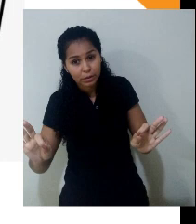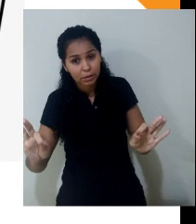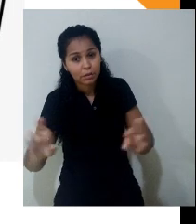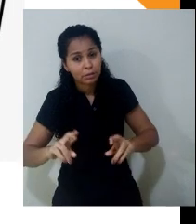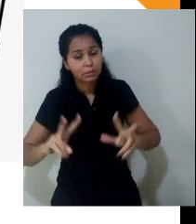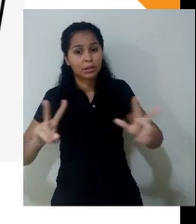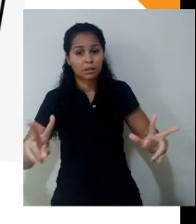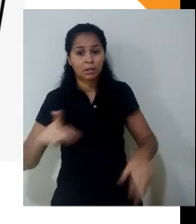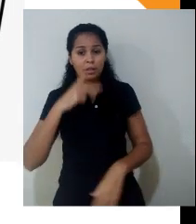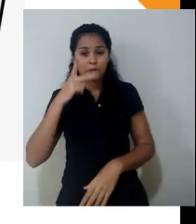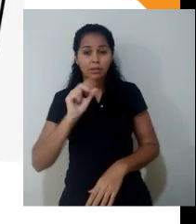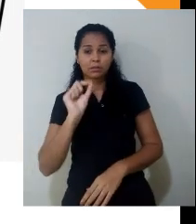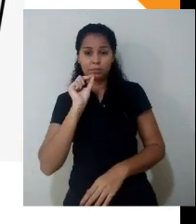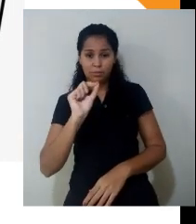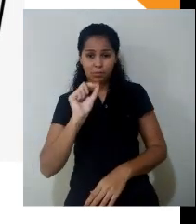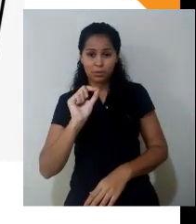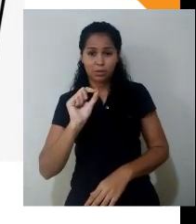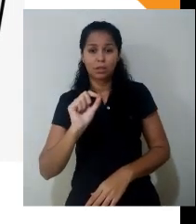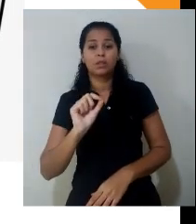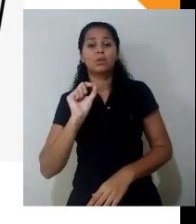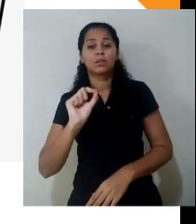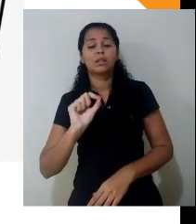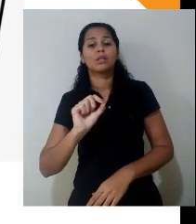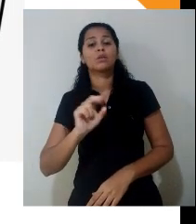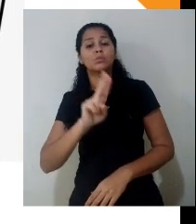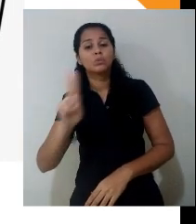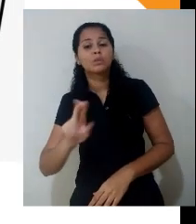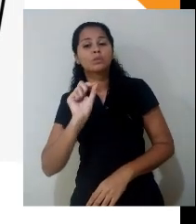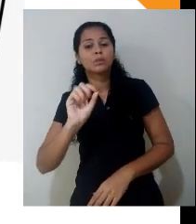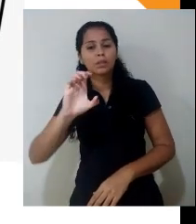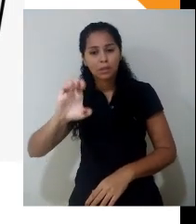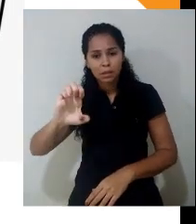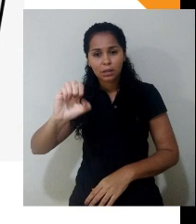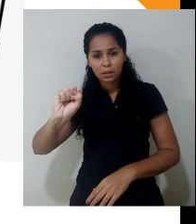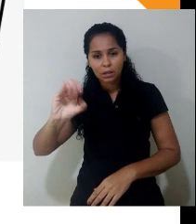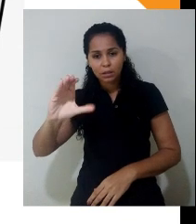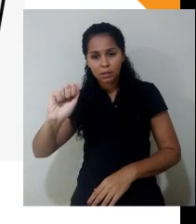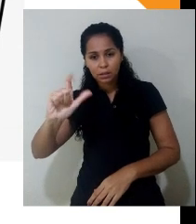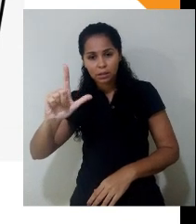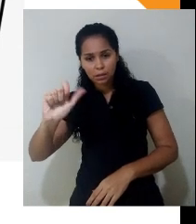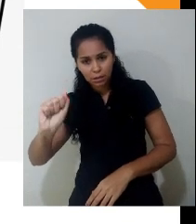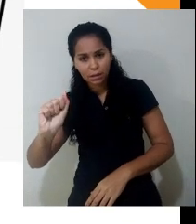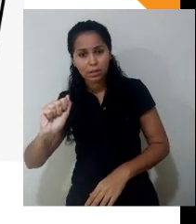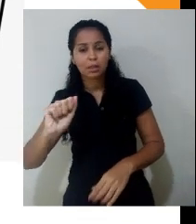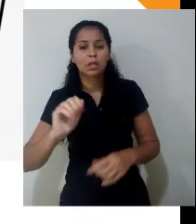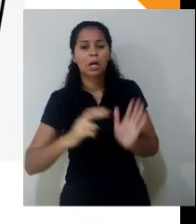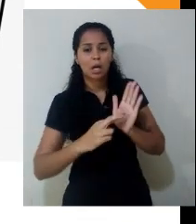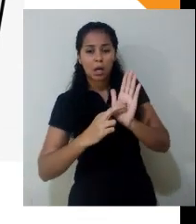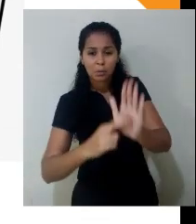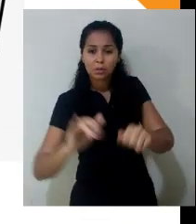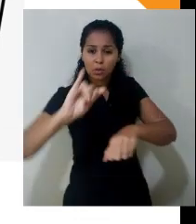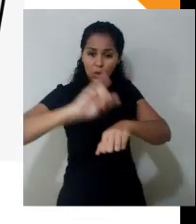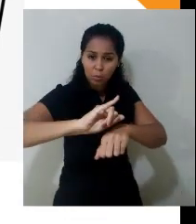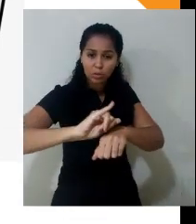suas, dizemos que ele está em escala. Vou botar isso aqui. Como um modelo representa um objeto real cujas dimensões